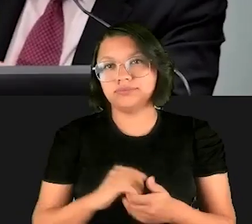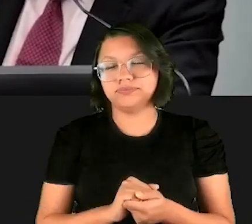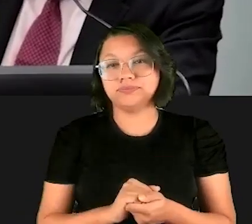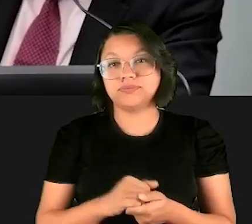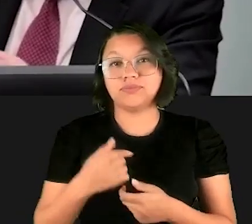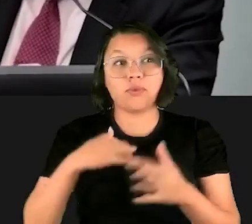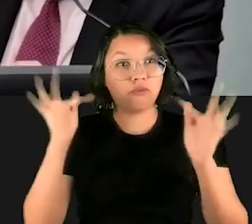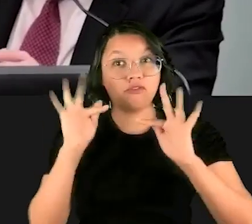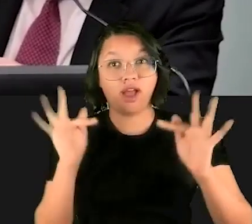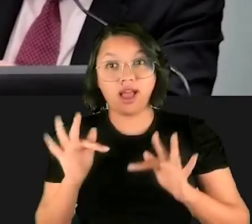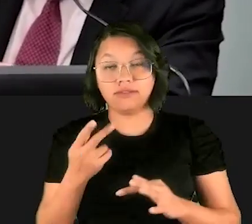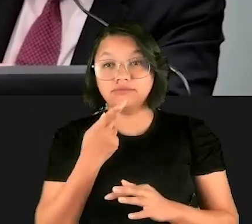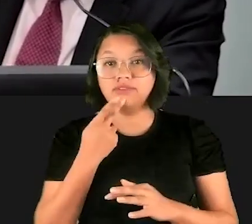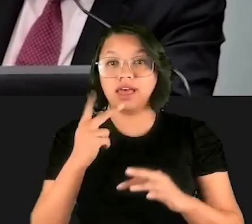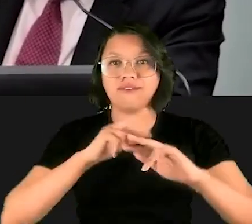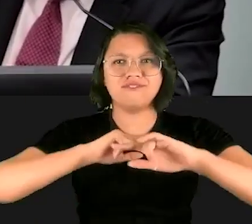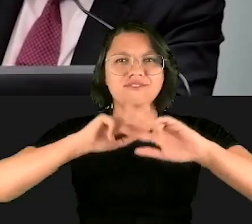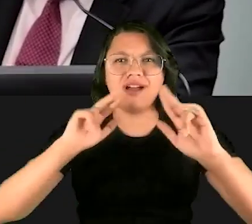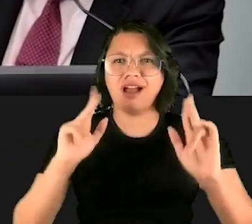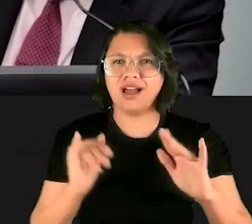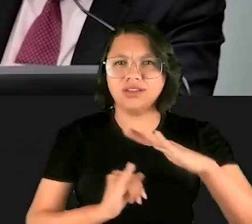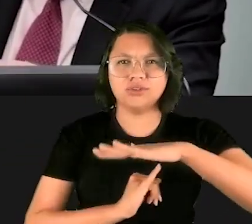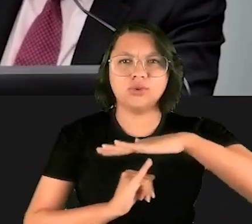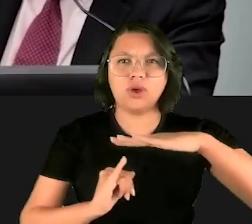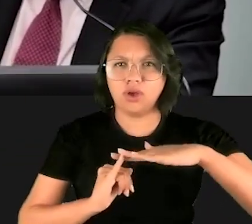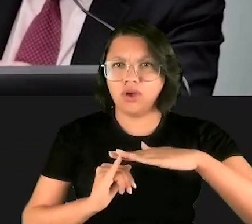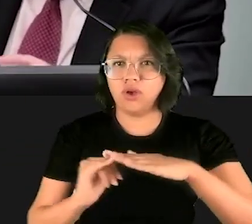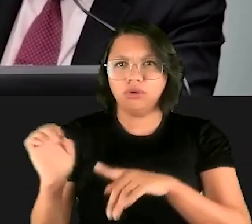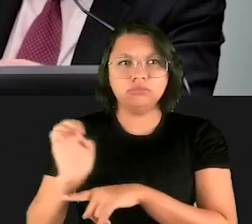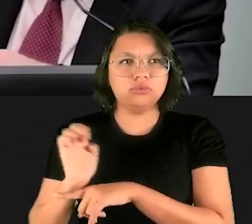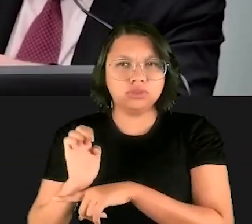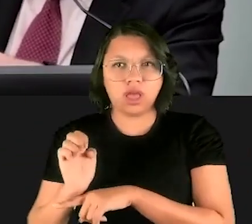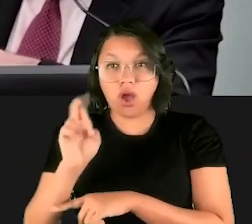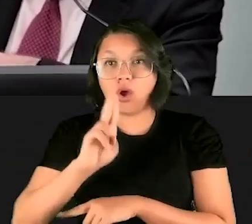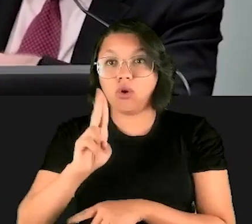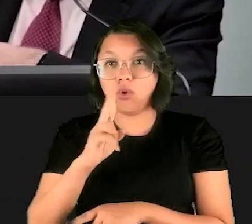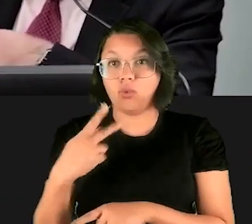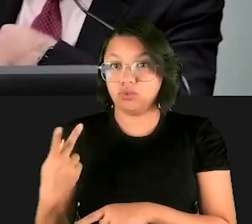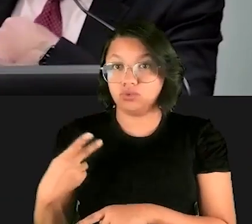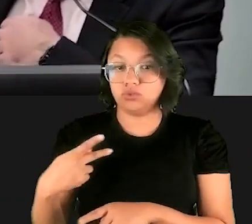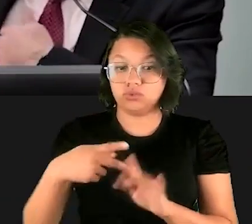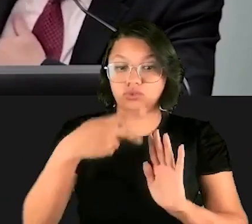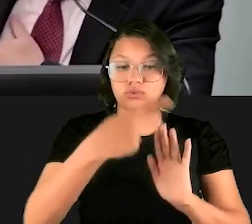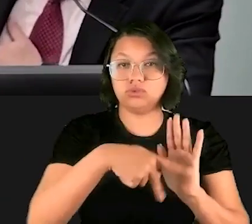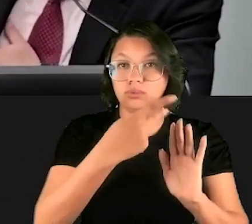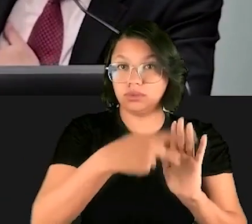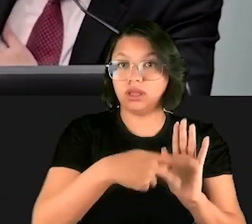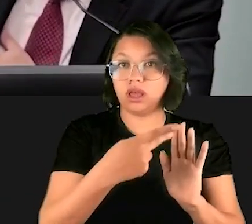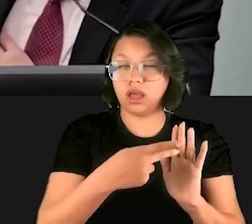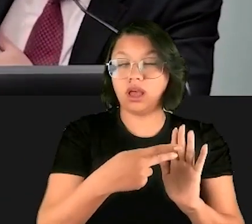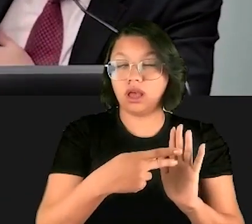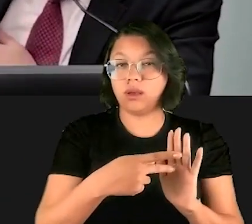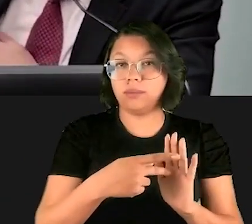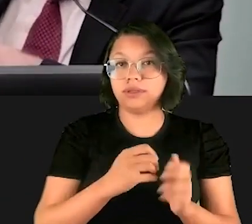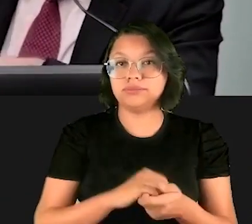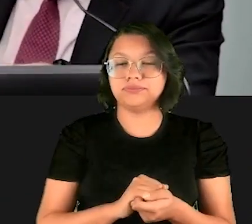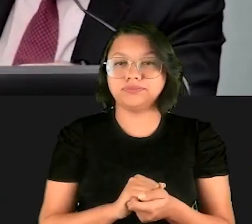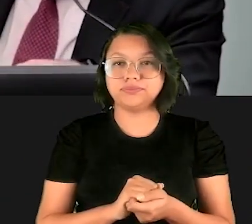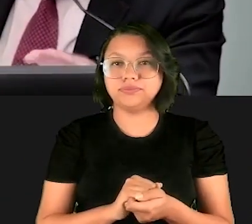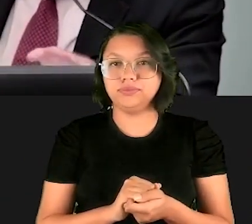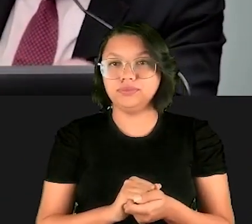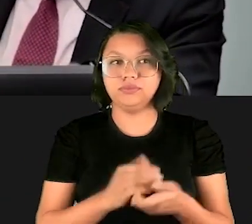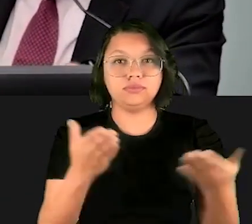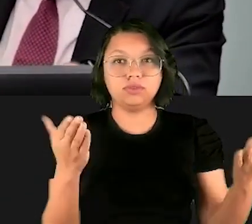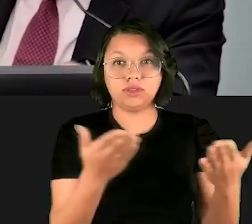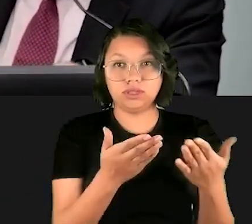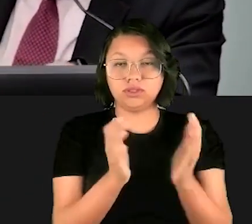muito feliz de dizer que várias instituições do Estado usam o nosso manual como seu protocolo.